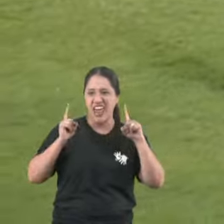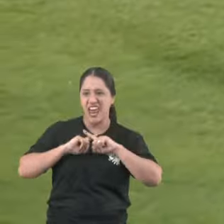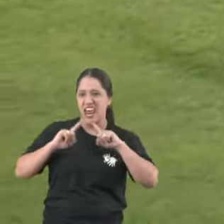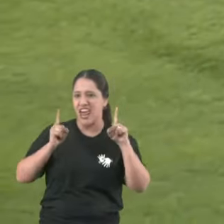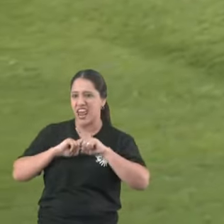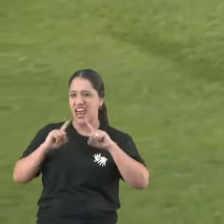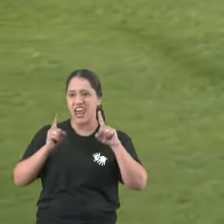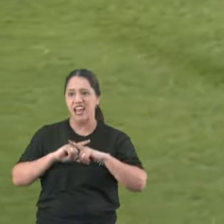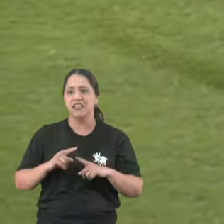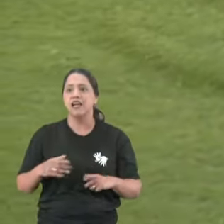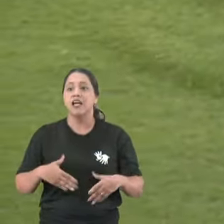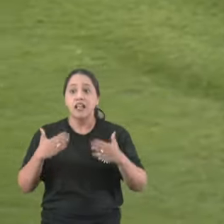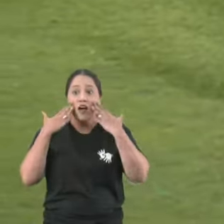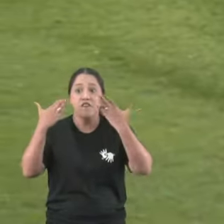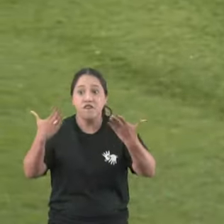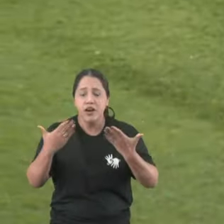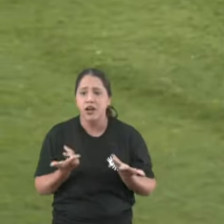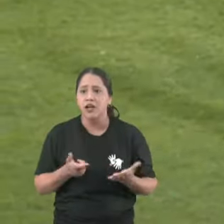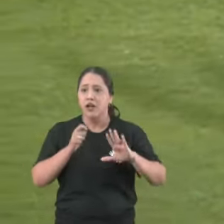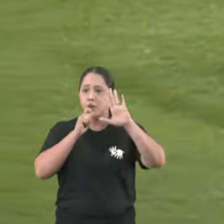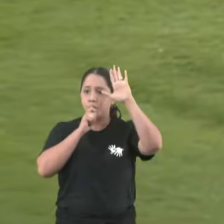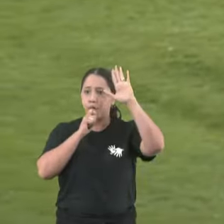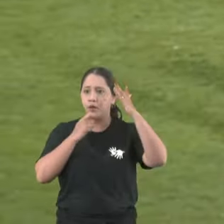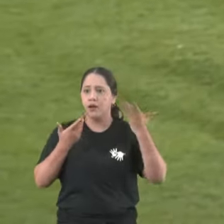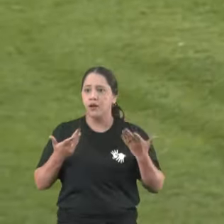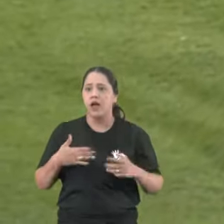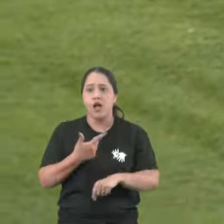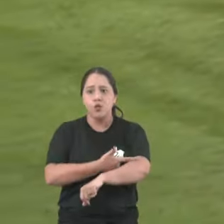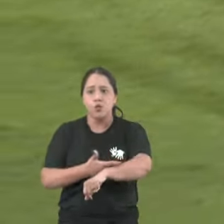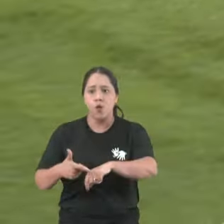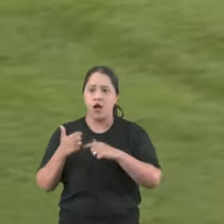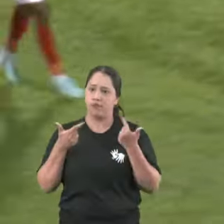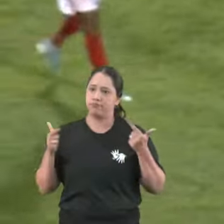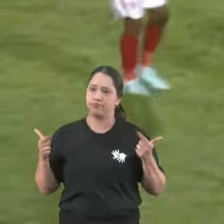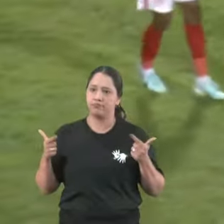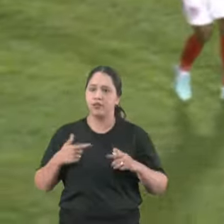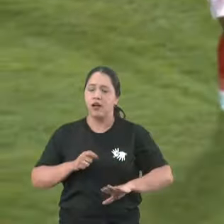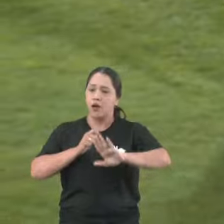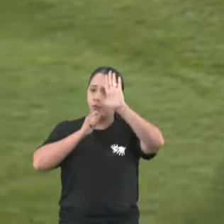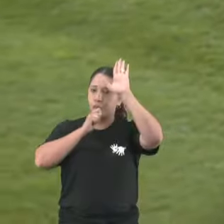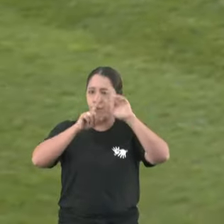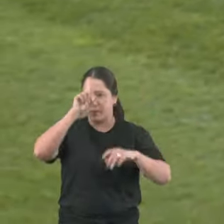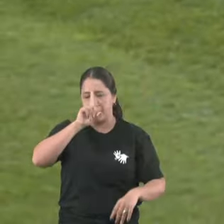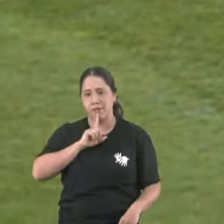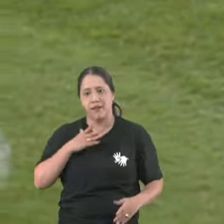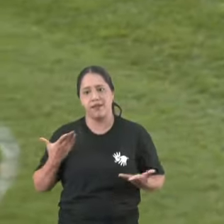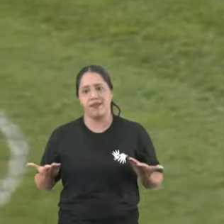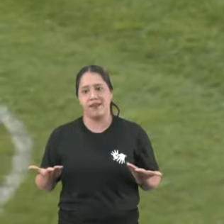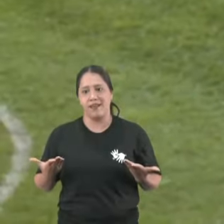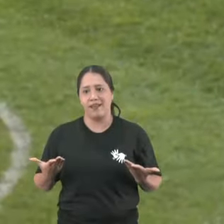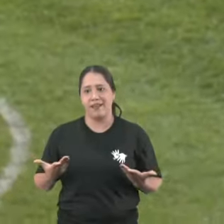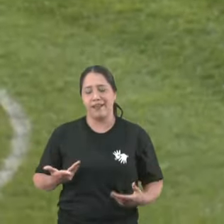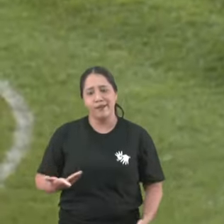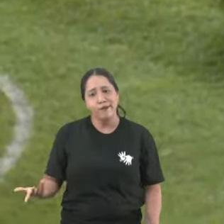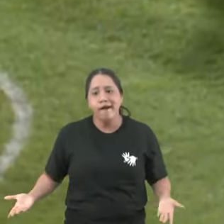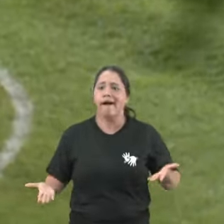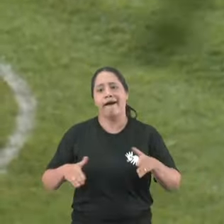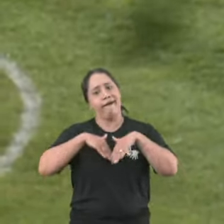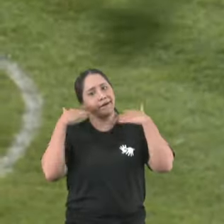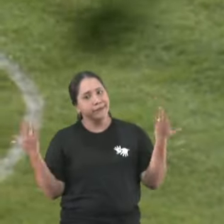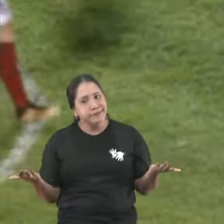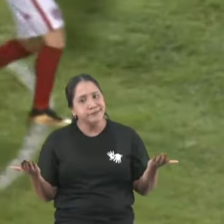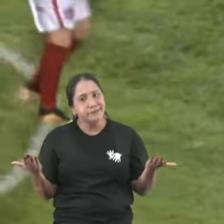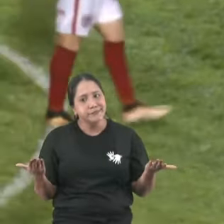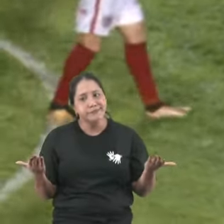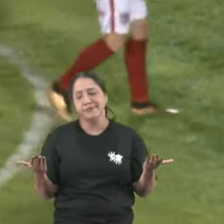E na cara do árbitro, de maneira pouco educada, acaba tomando um cartãozinho amarelo de grátis. Opa, Lulira. É,